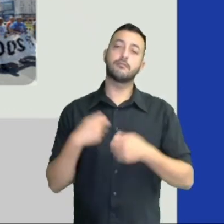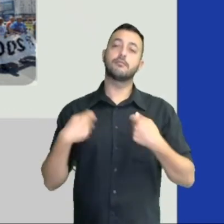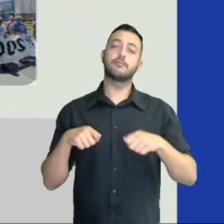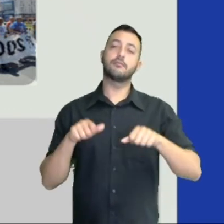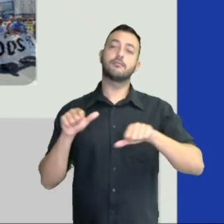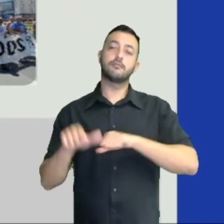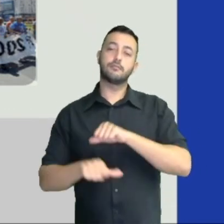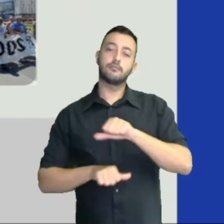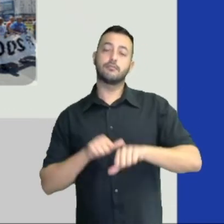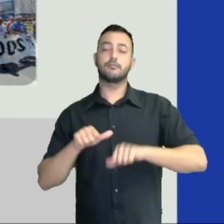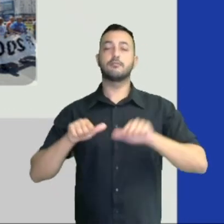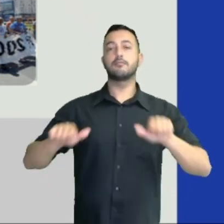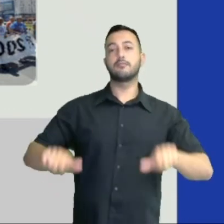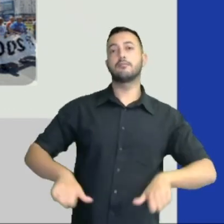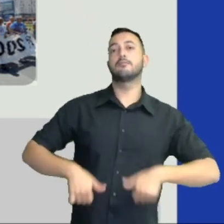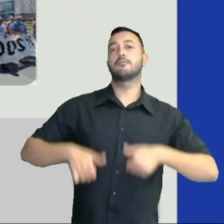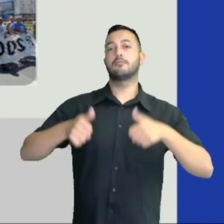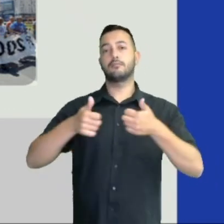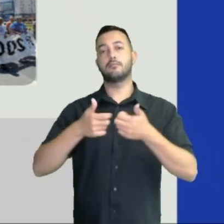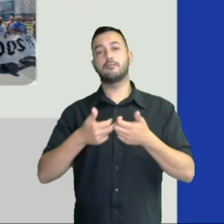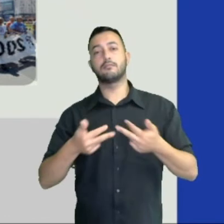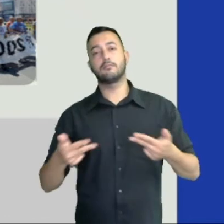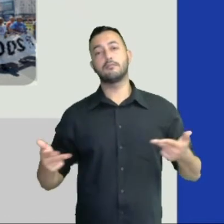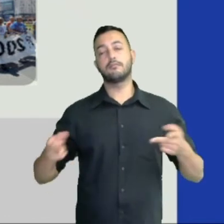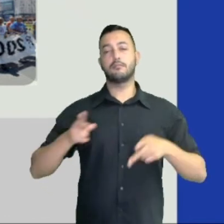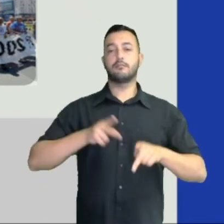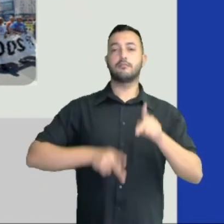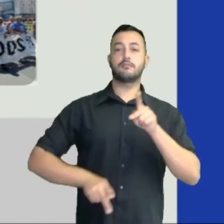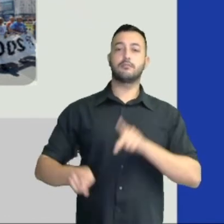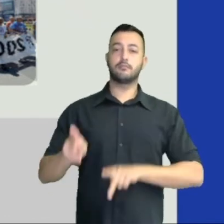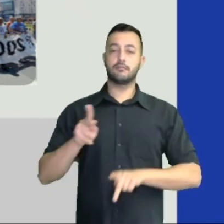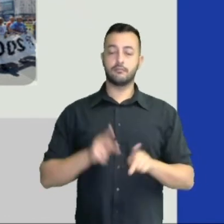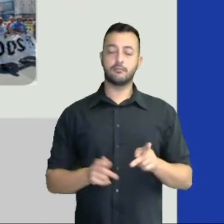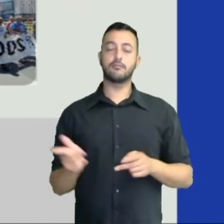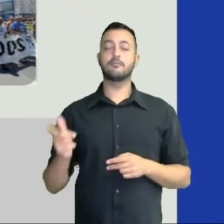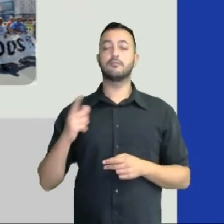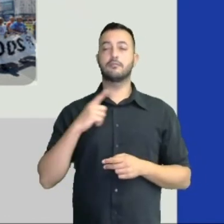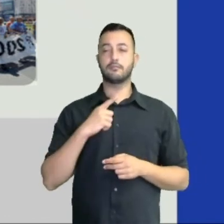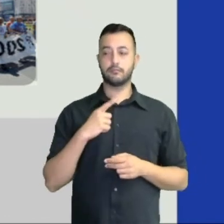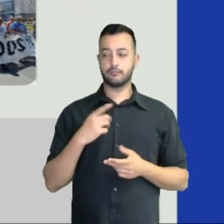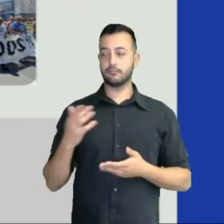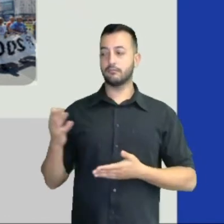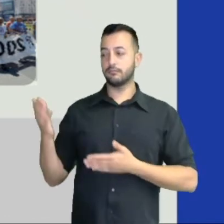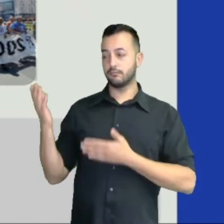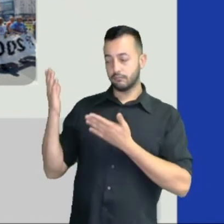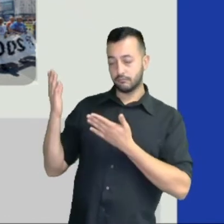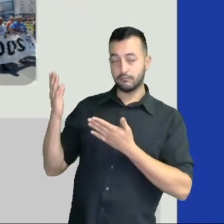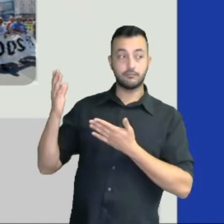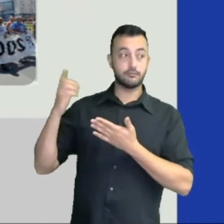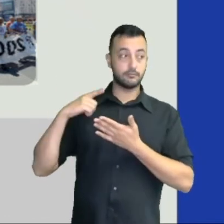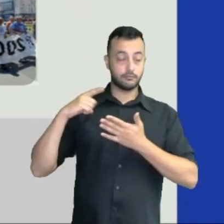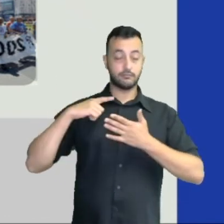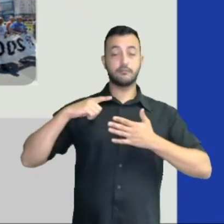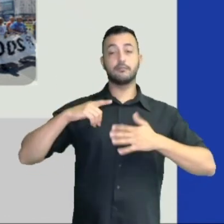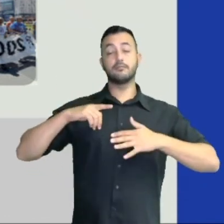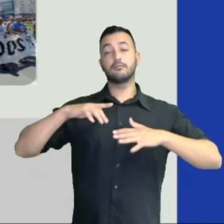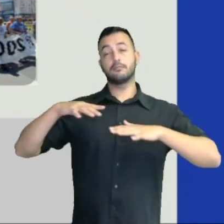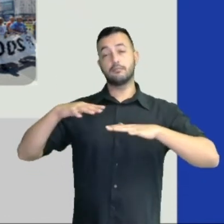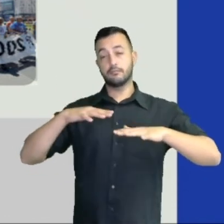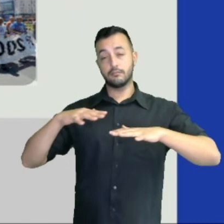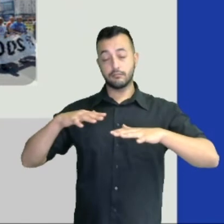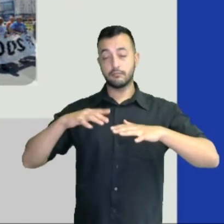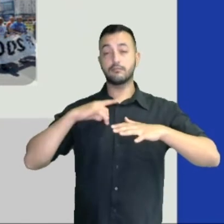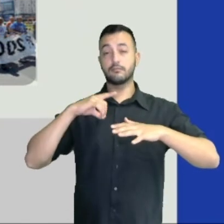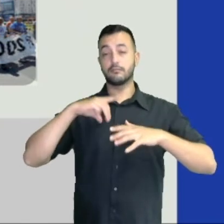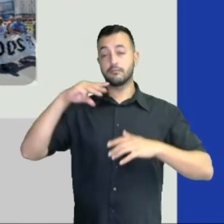alguma melhoria para essa população, né? Nós temos aqui alguns movimentos até mais conhecidos, como o